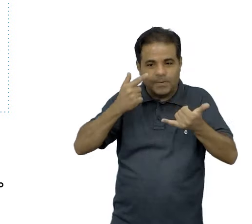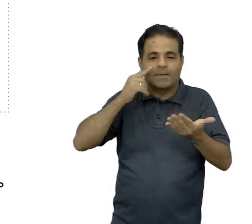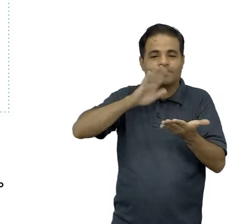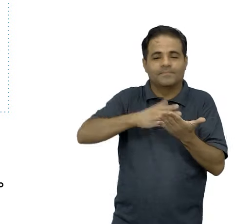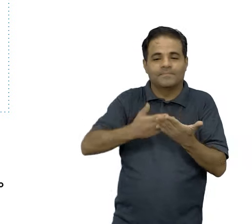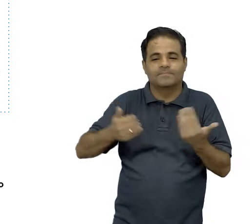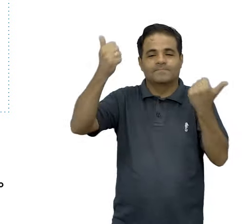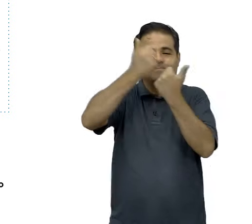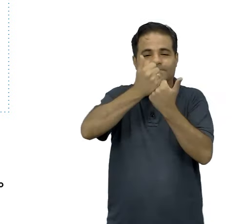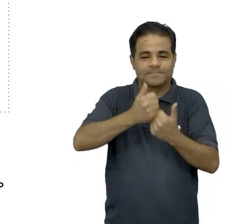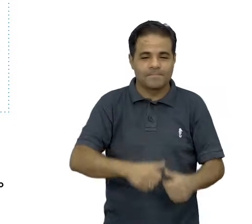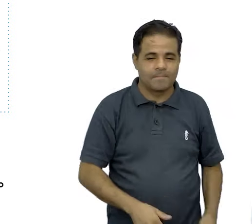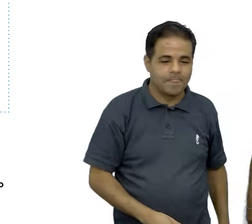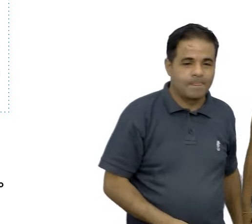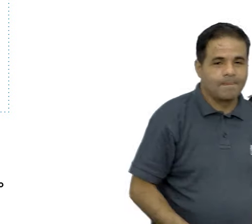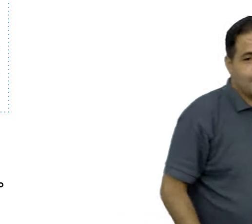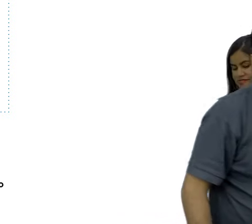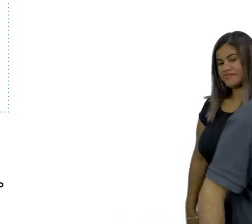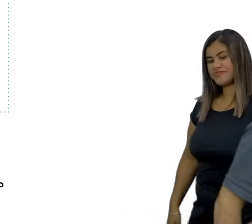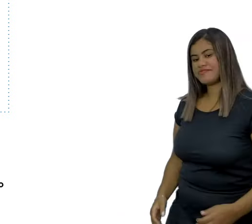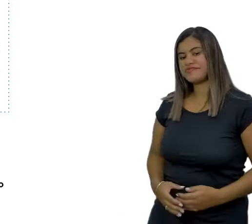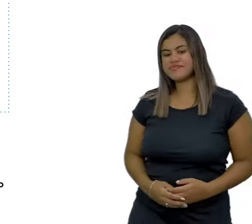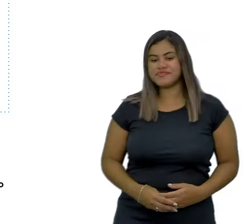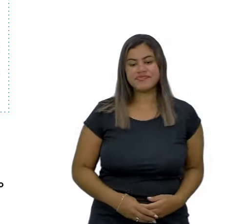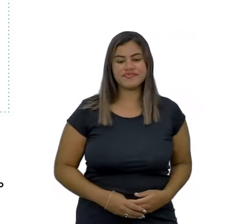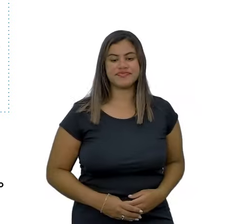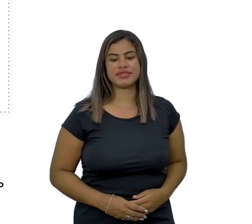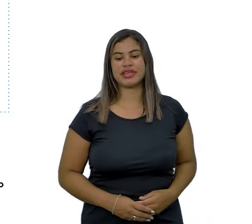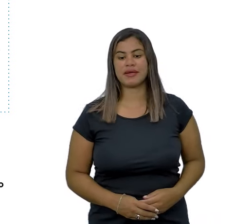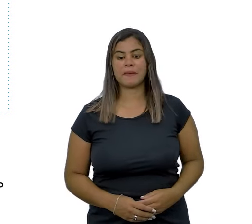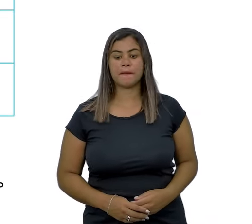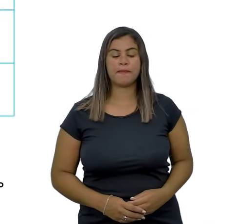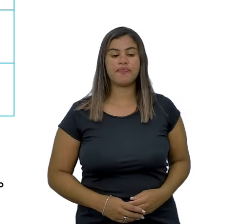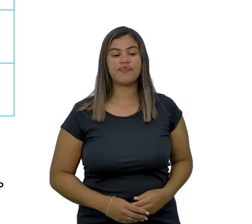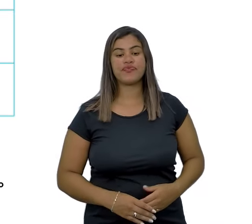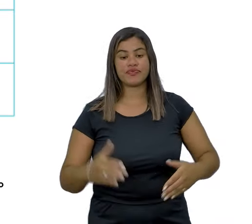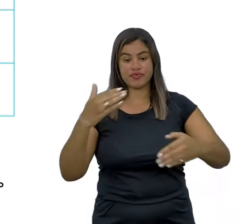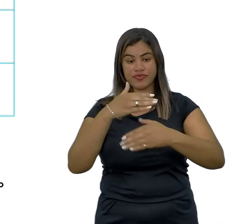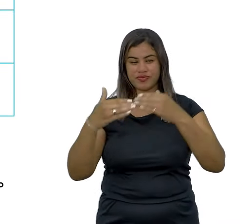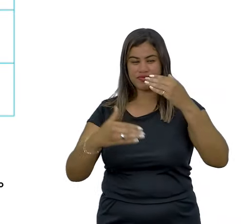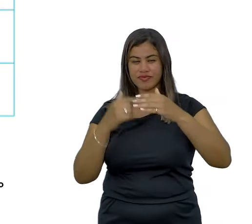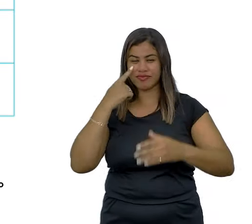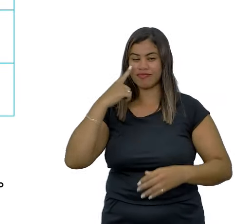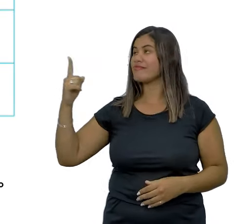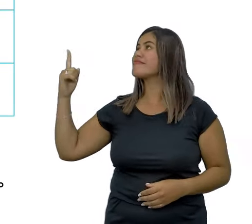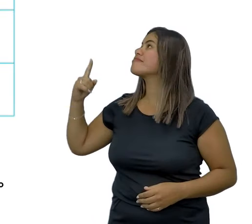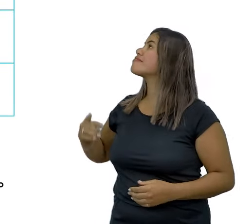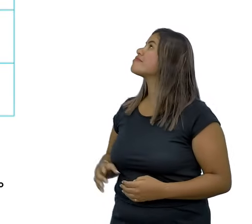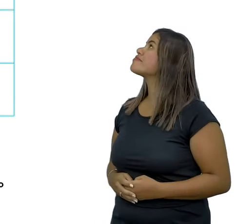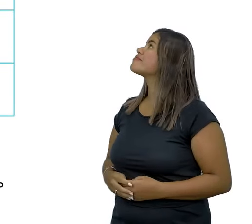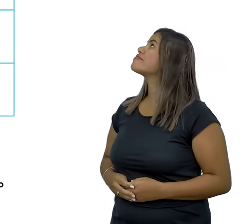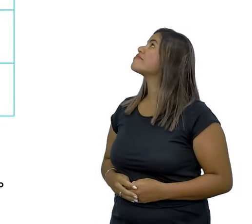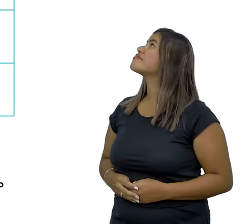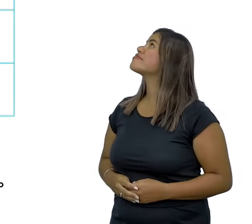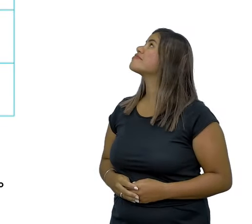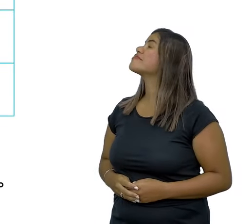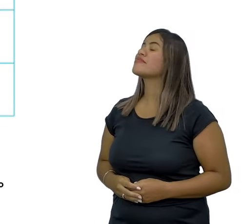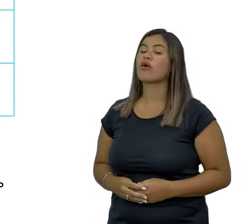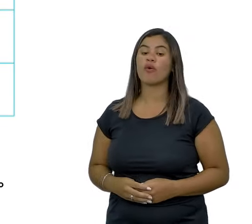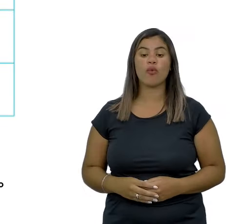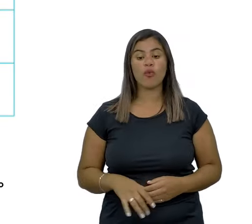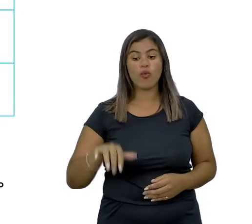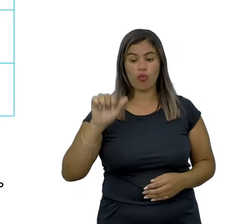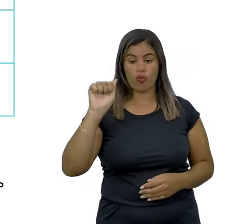brinquedos. O item A, né, no slide seguinte, a gente vai ver aí o que que eles